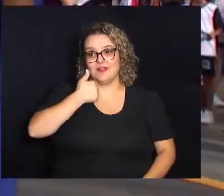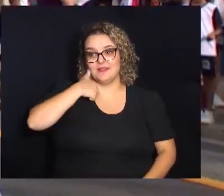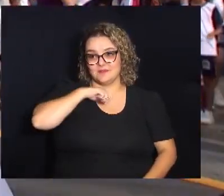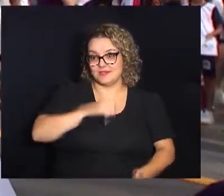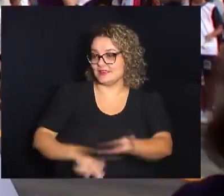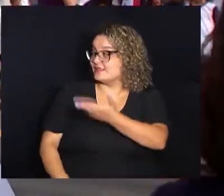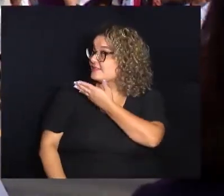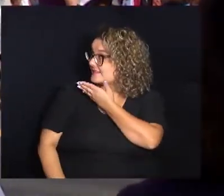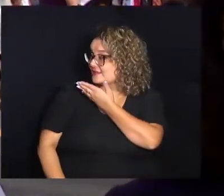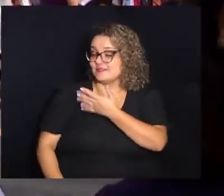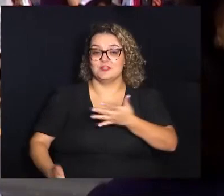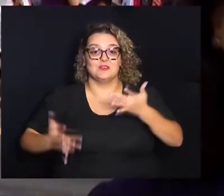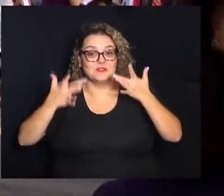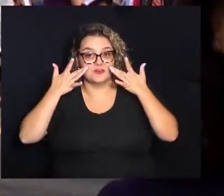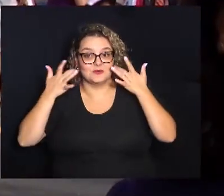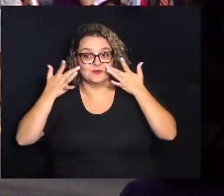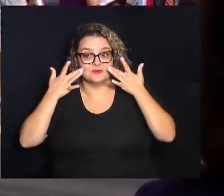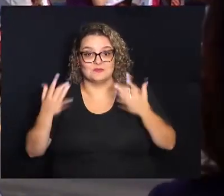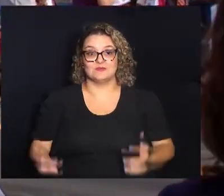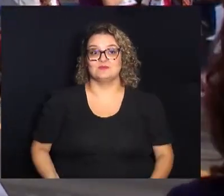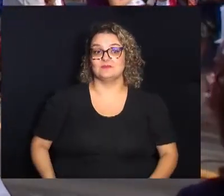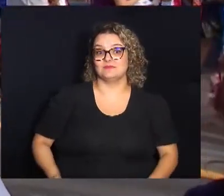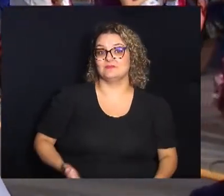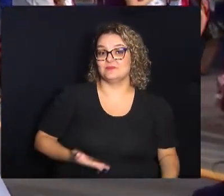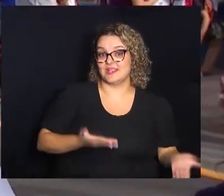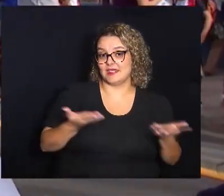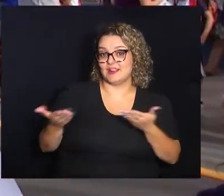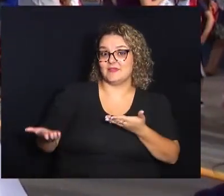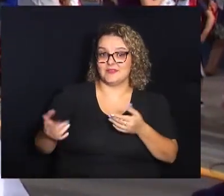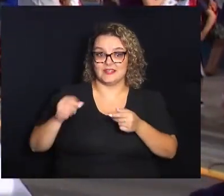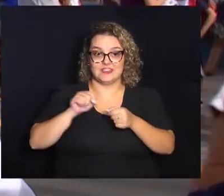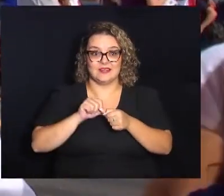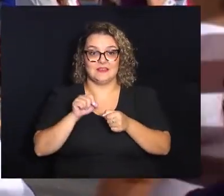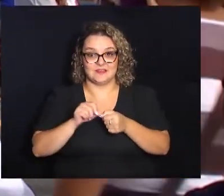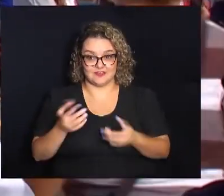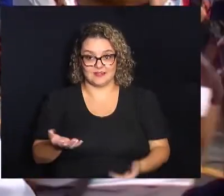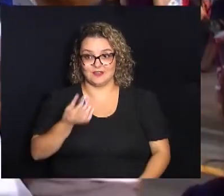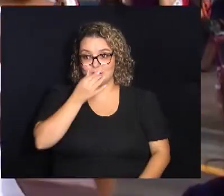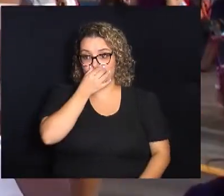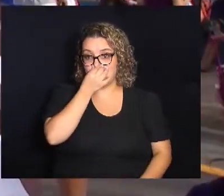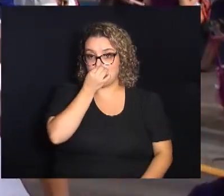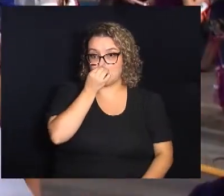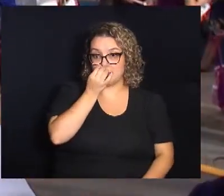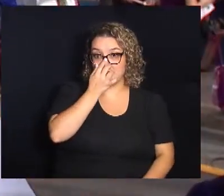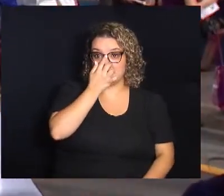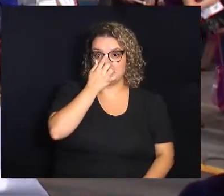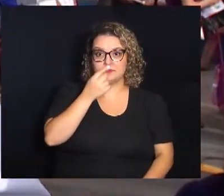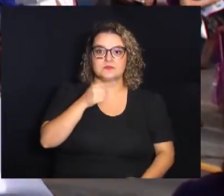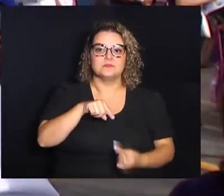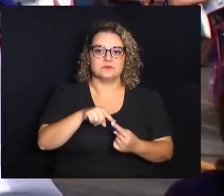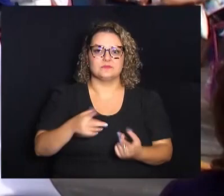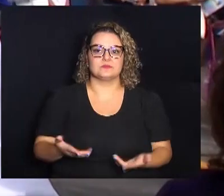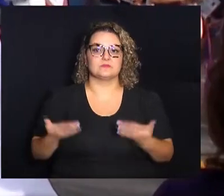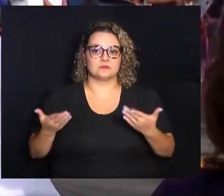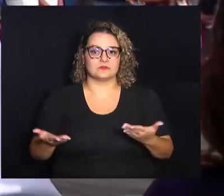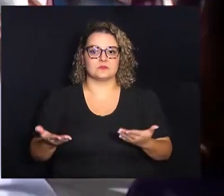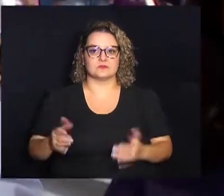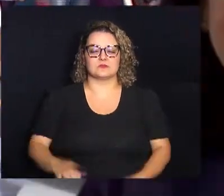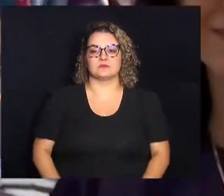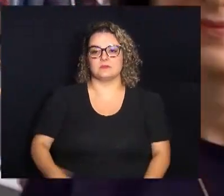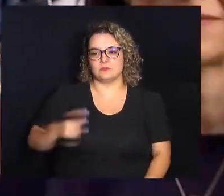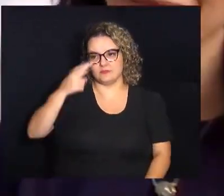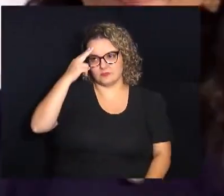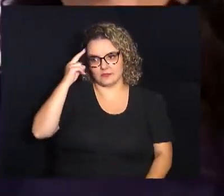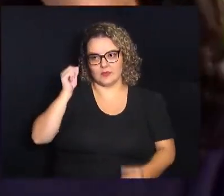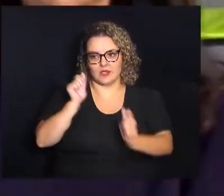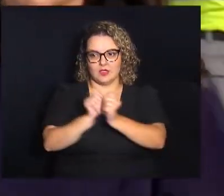ações de teatro, peças, estão sendo realizadas com essa finalidade. Bom, é o seguinte, Gabriel, estou aqui com a